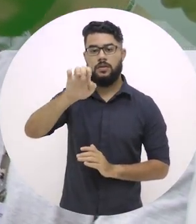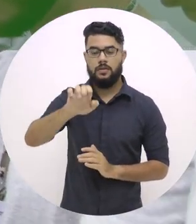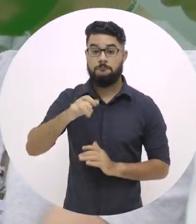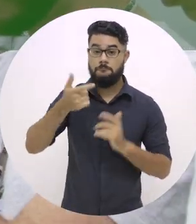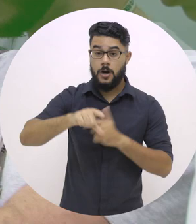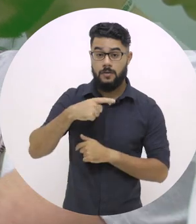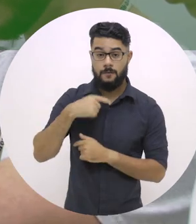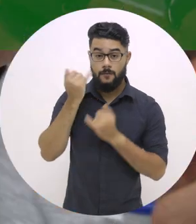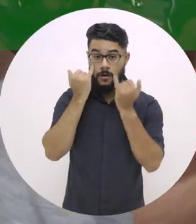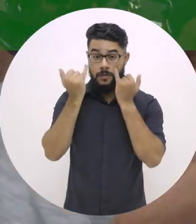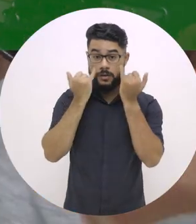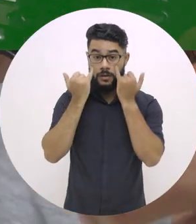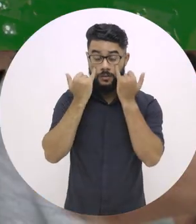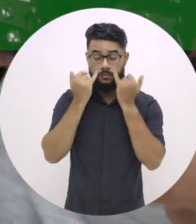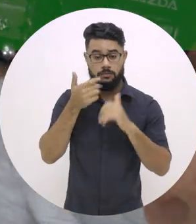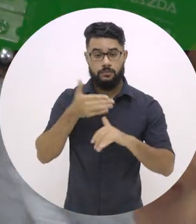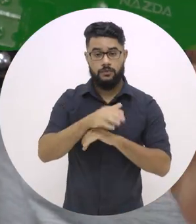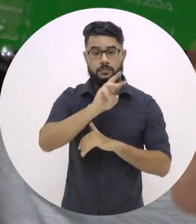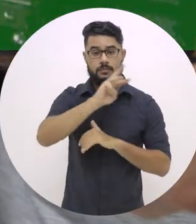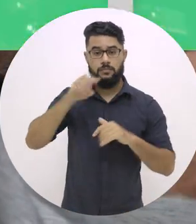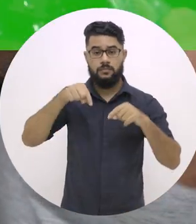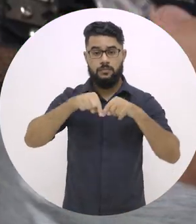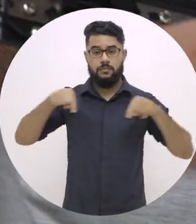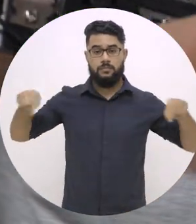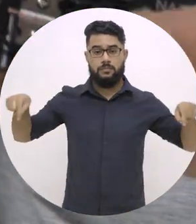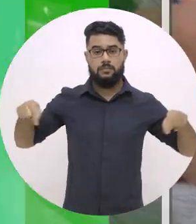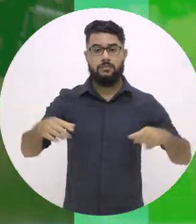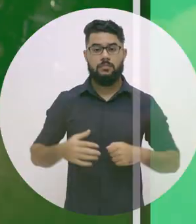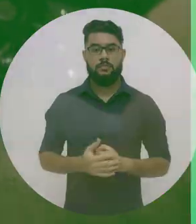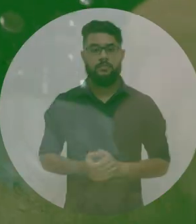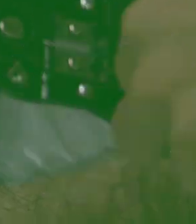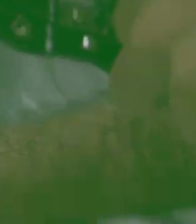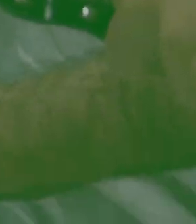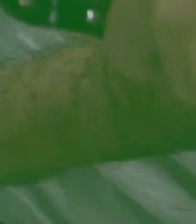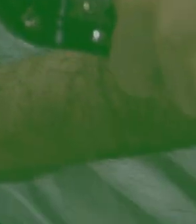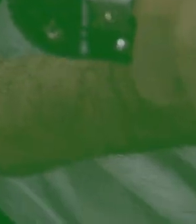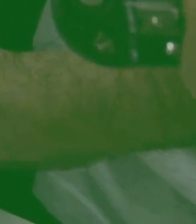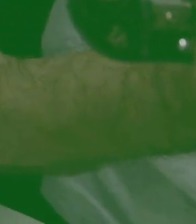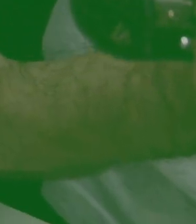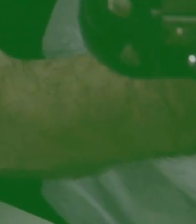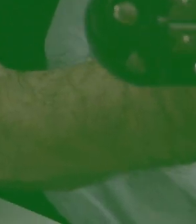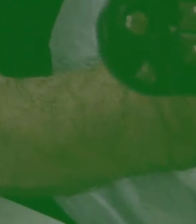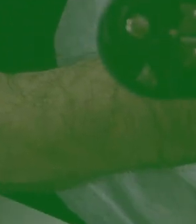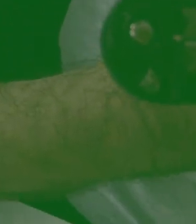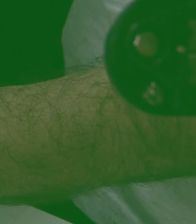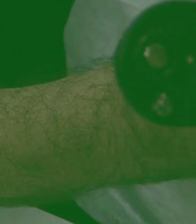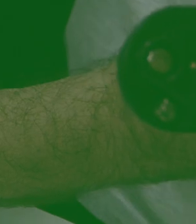estudante.ifpb.edu.br/cursos.